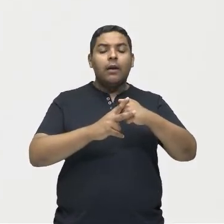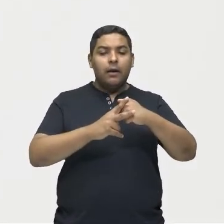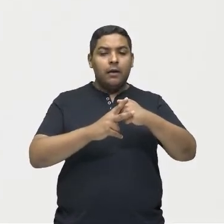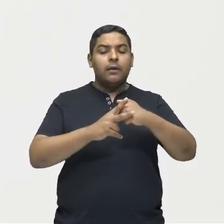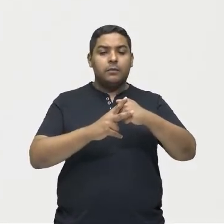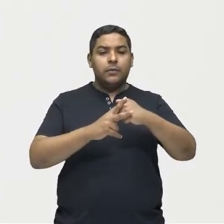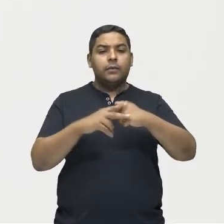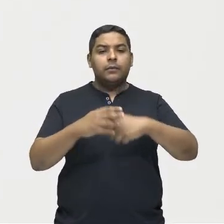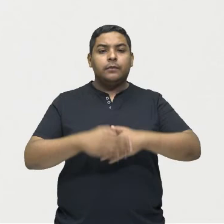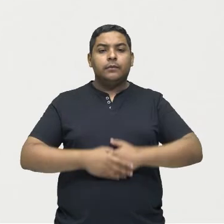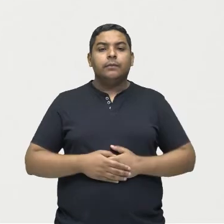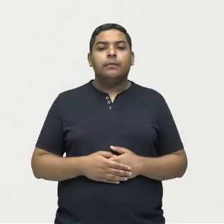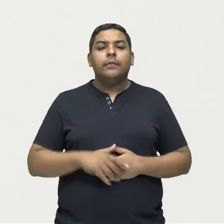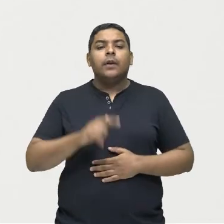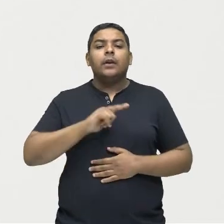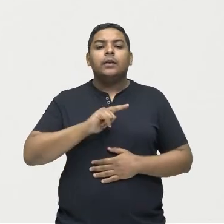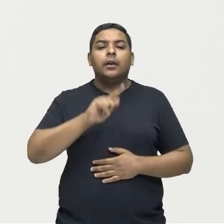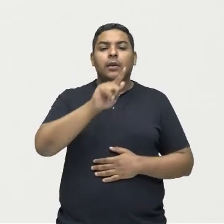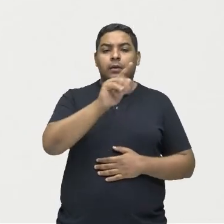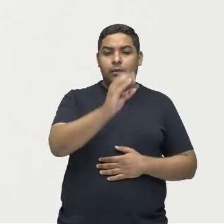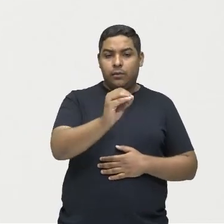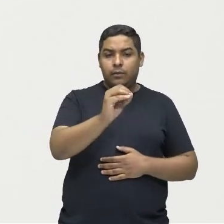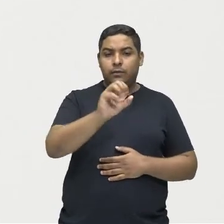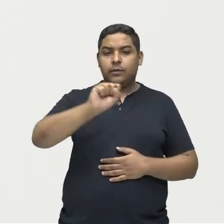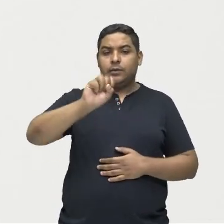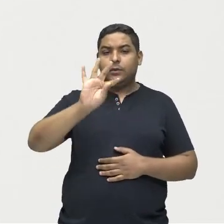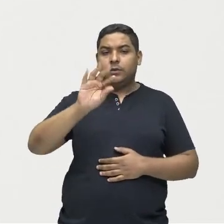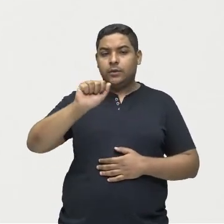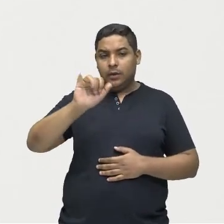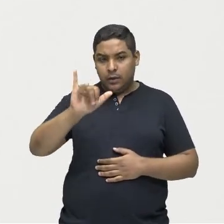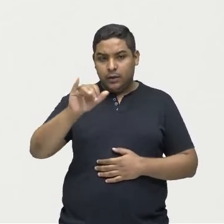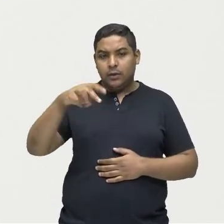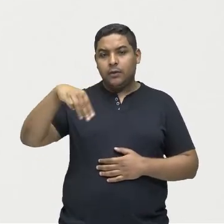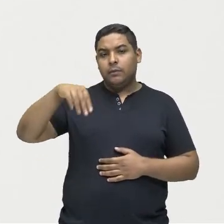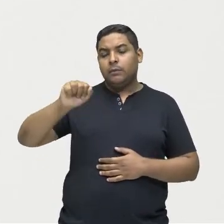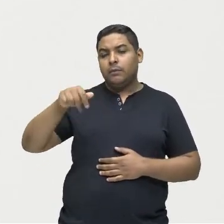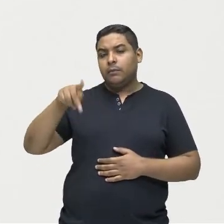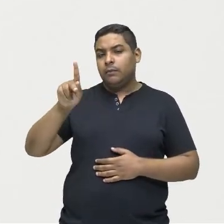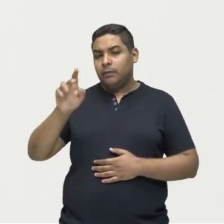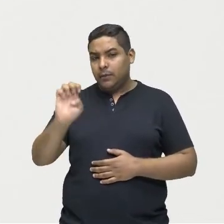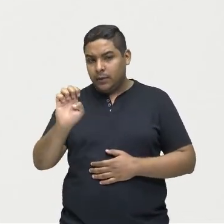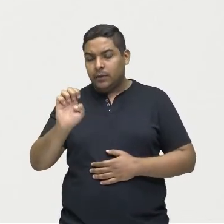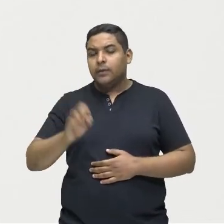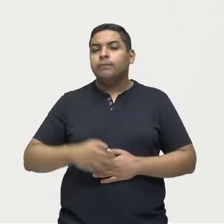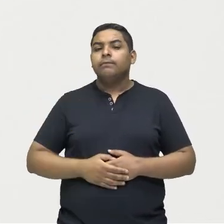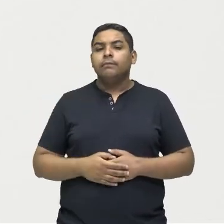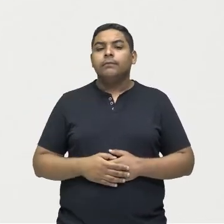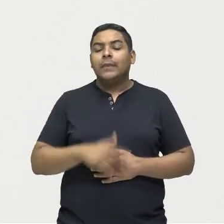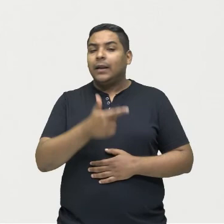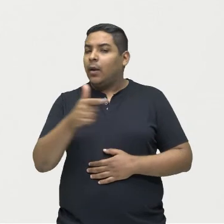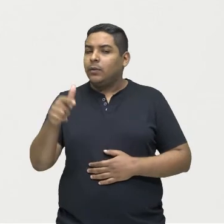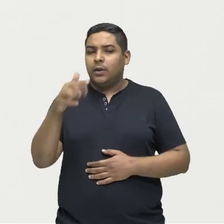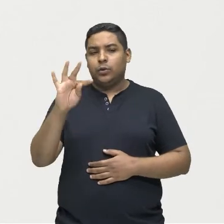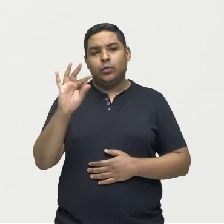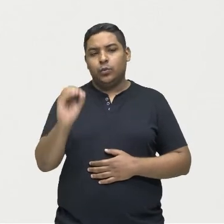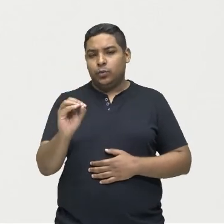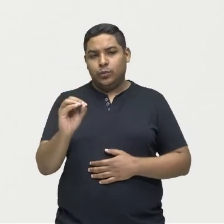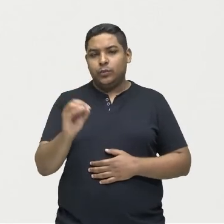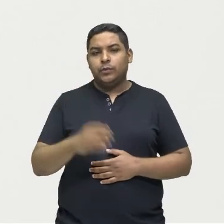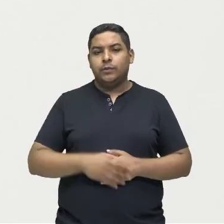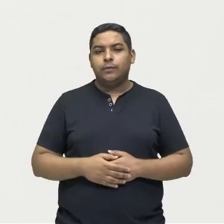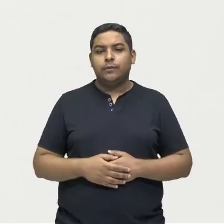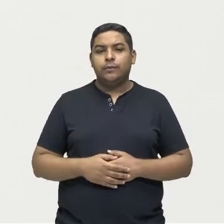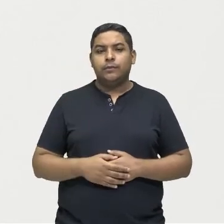o stay e o make, né? Para preencher corretamente, eles não devem ser acrescido de to. Aqui, então, o problema